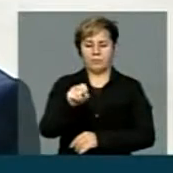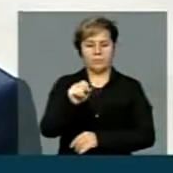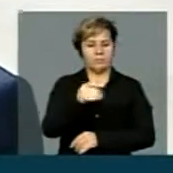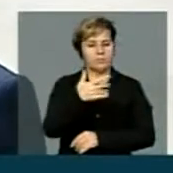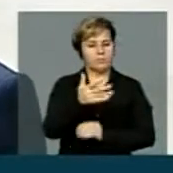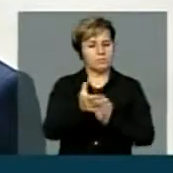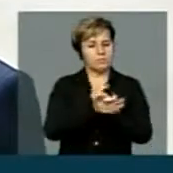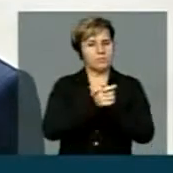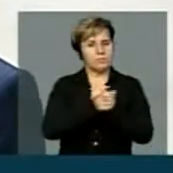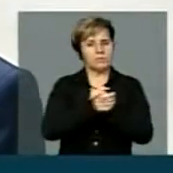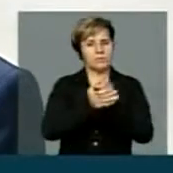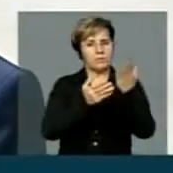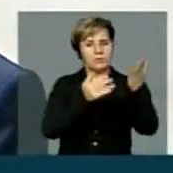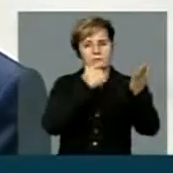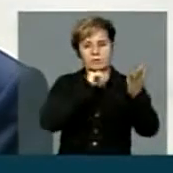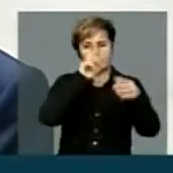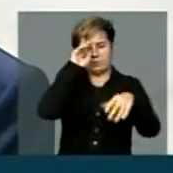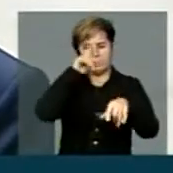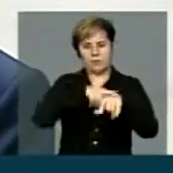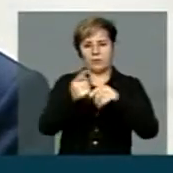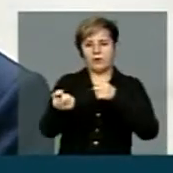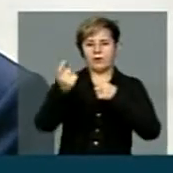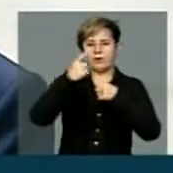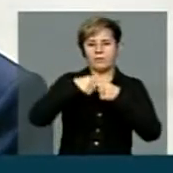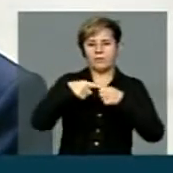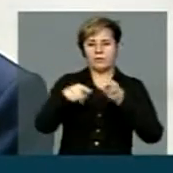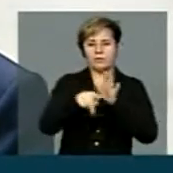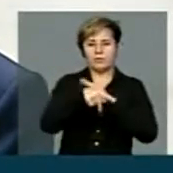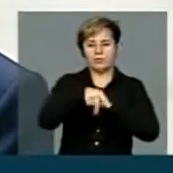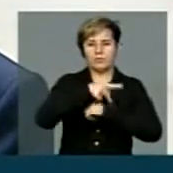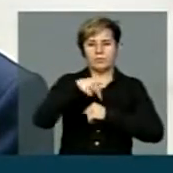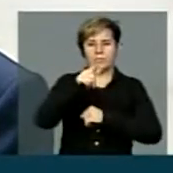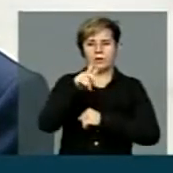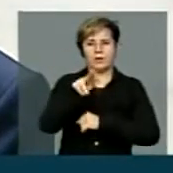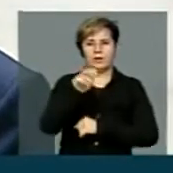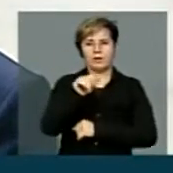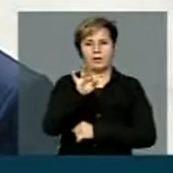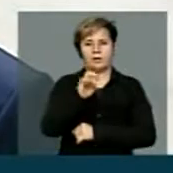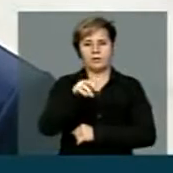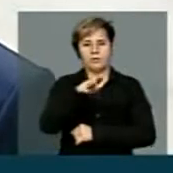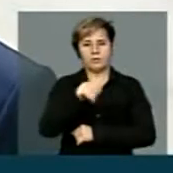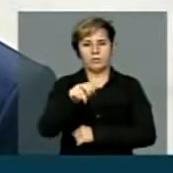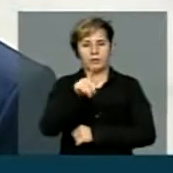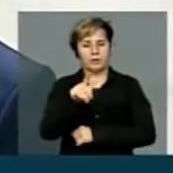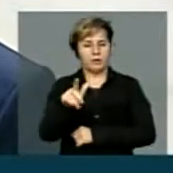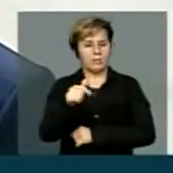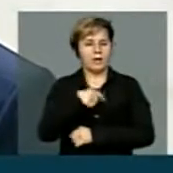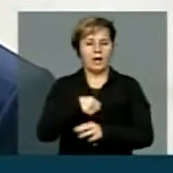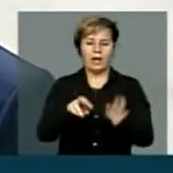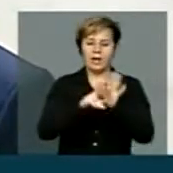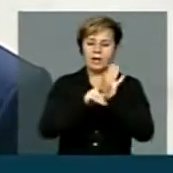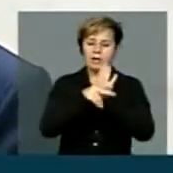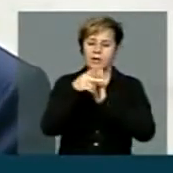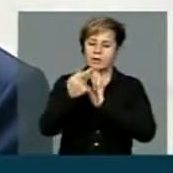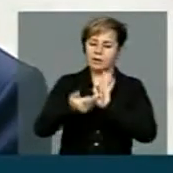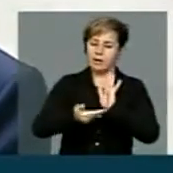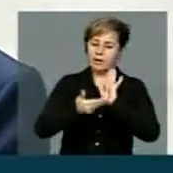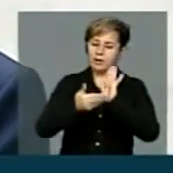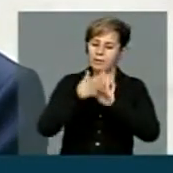da Guatemala, após representar formalmente a Câmara dos Deputados nesse